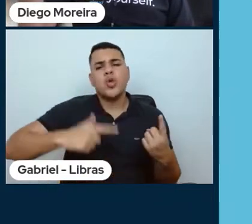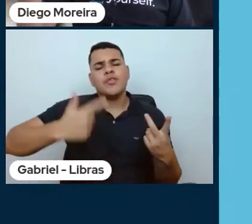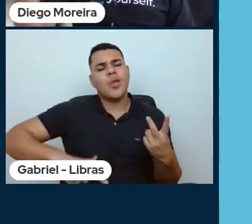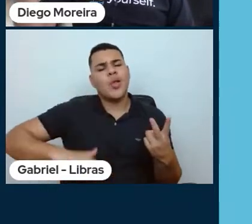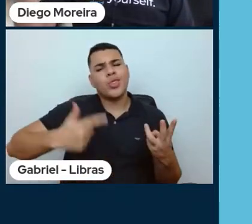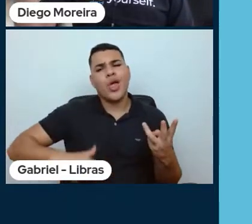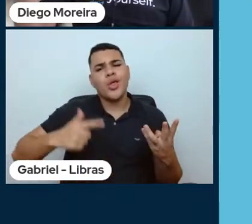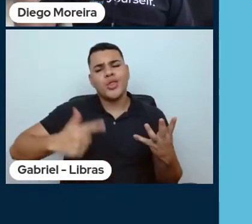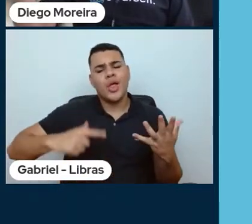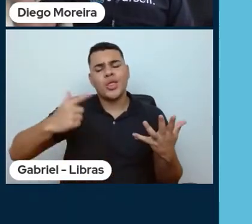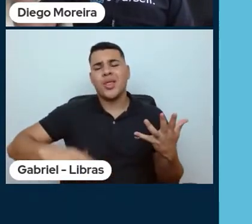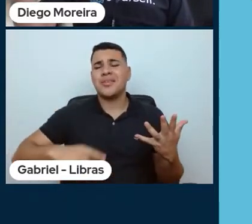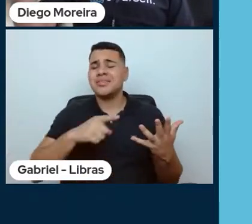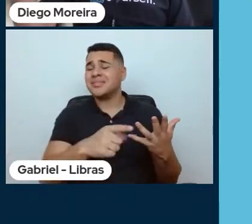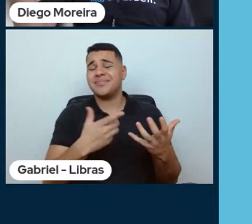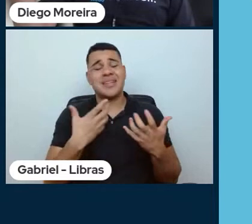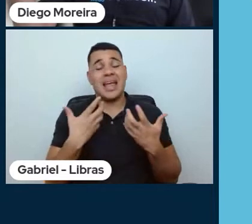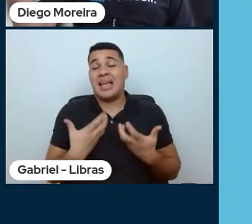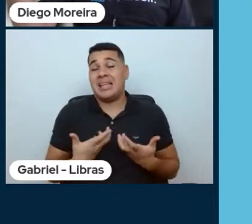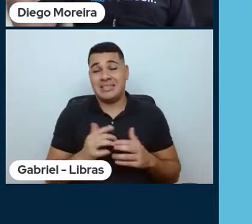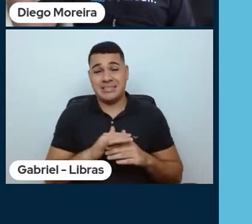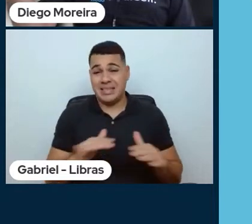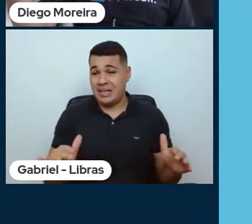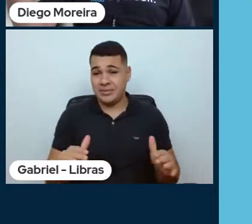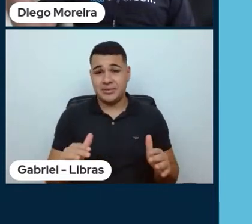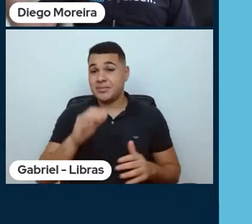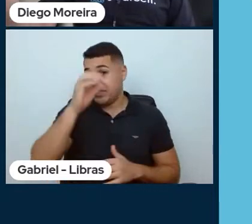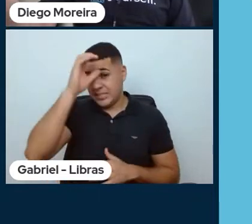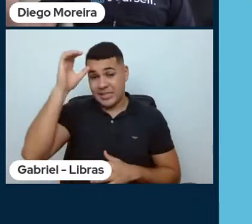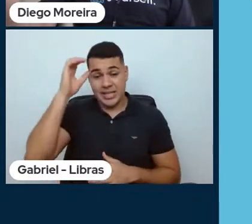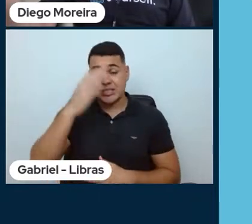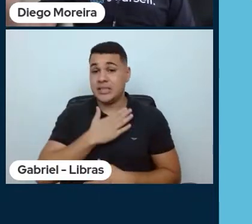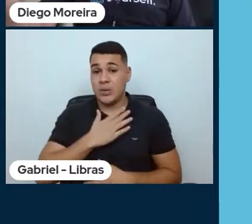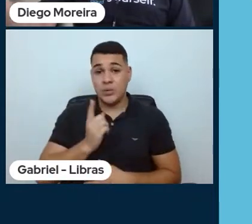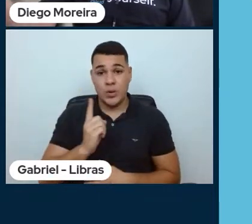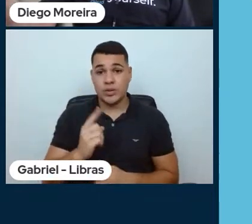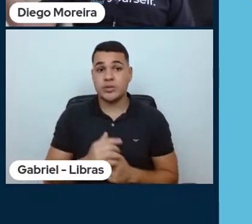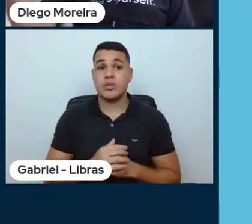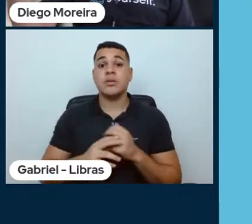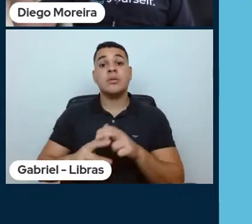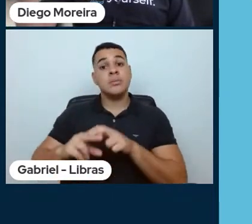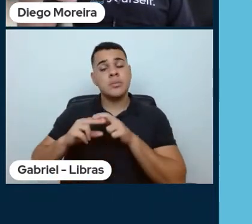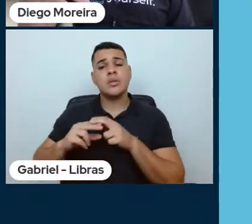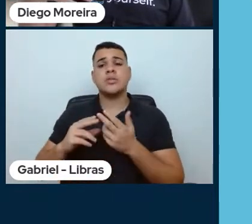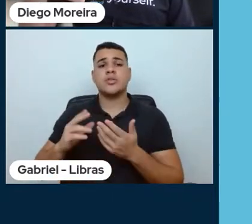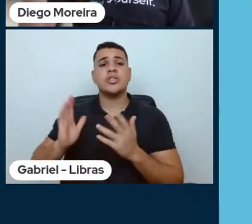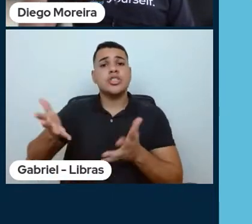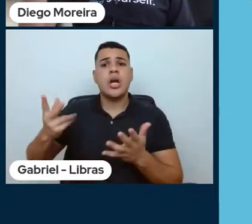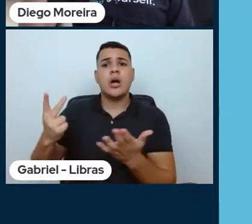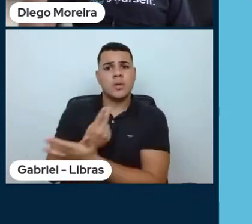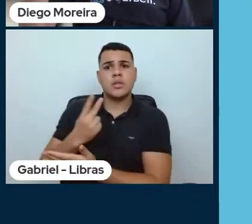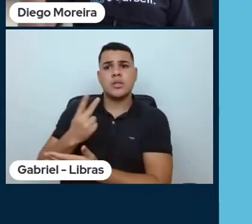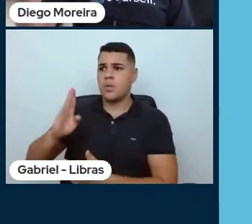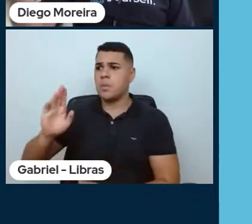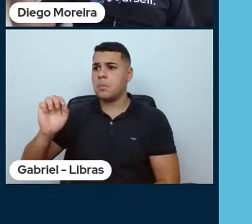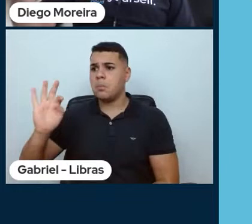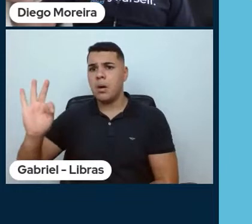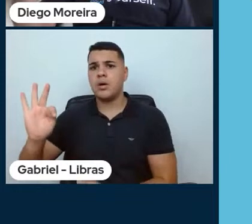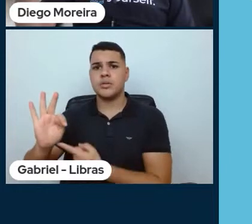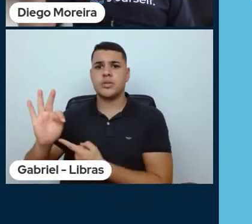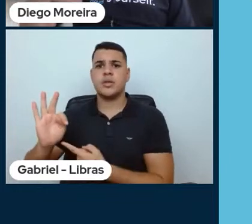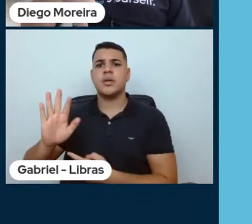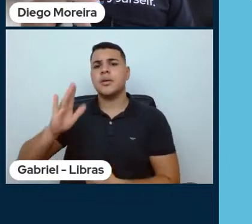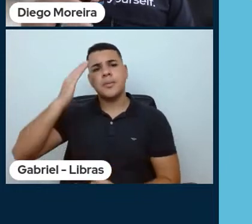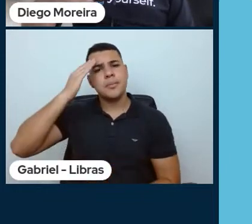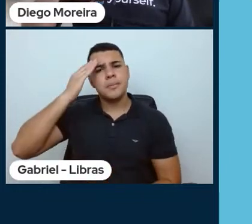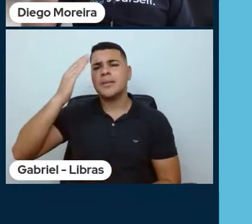sendo cansativo. A gente vem de uma melhora na comunicação e no engajamento, principalmente, telefonia como